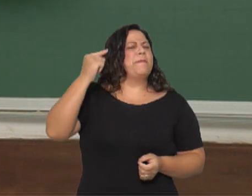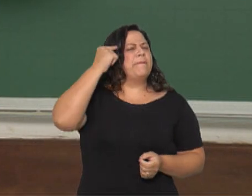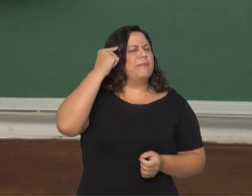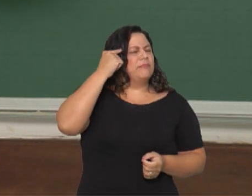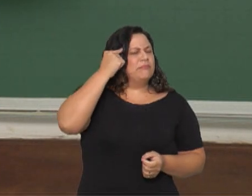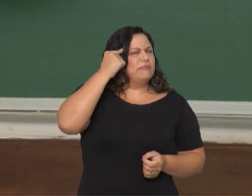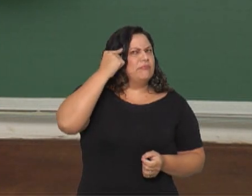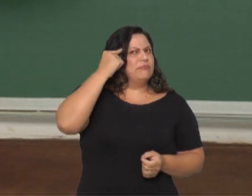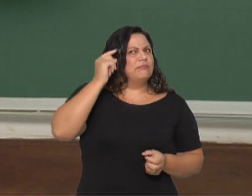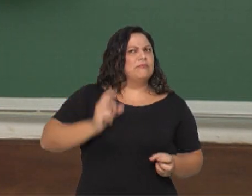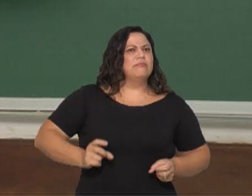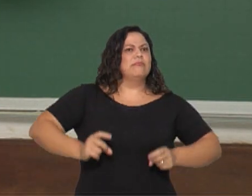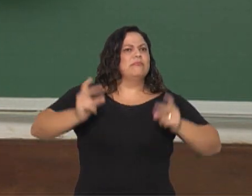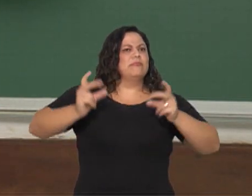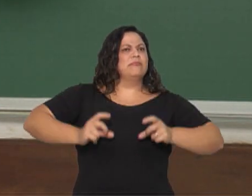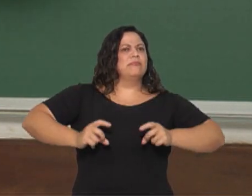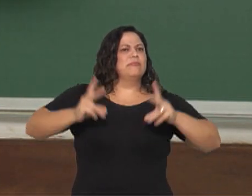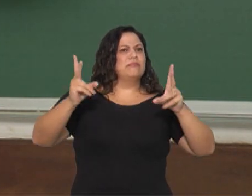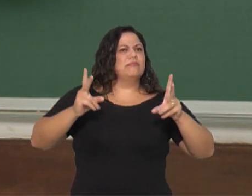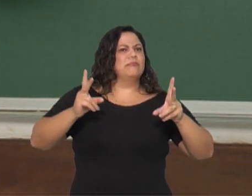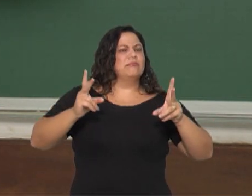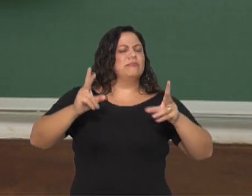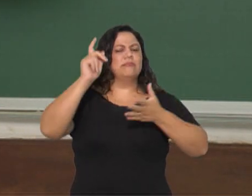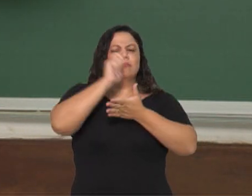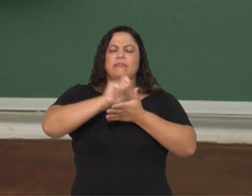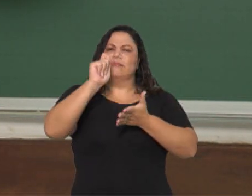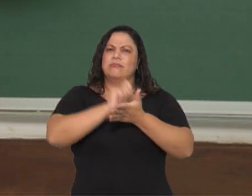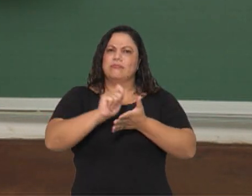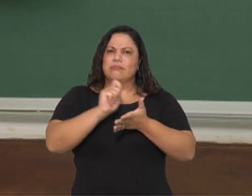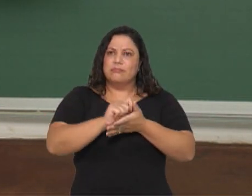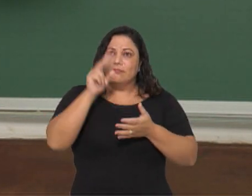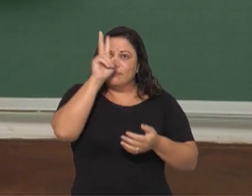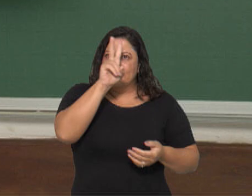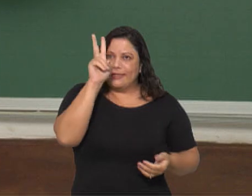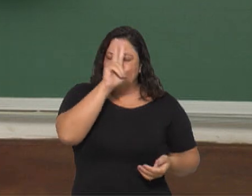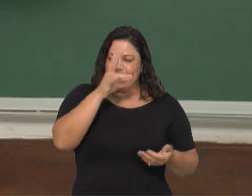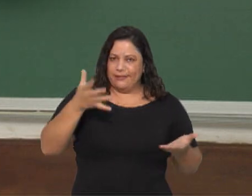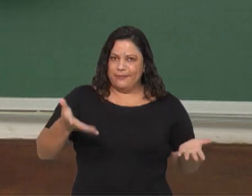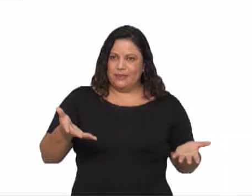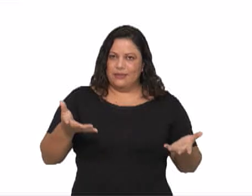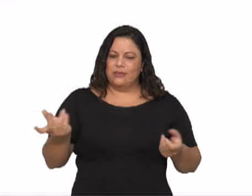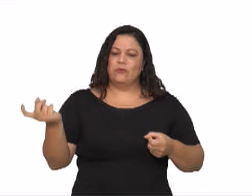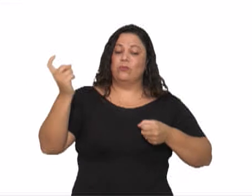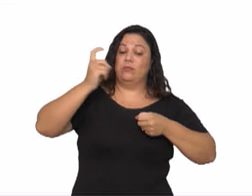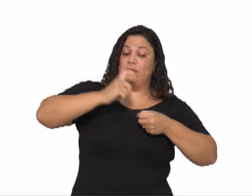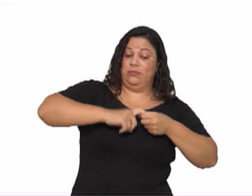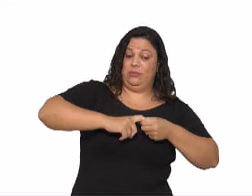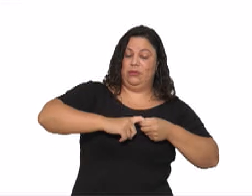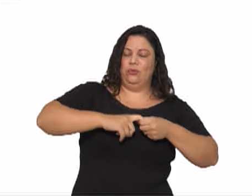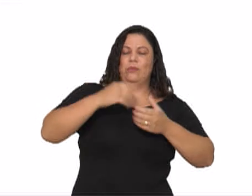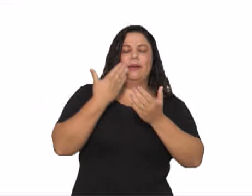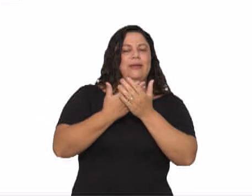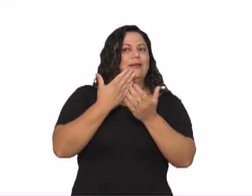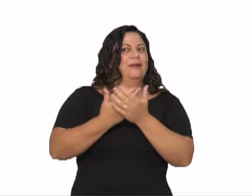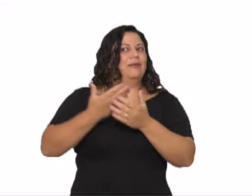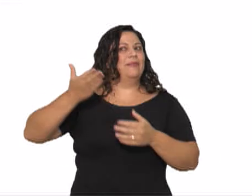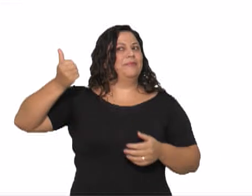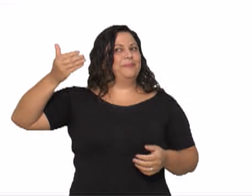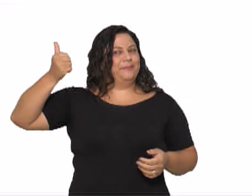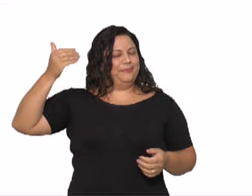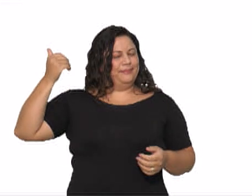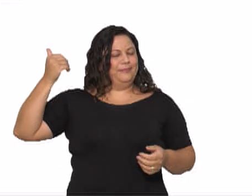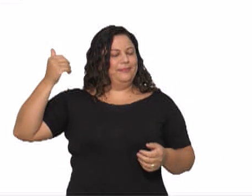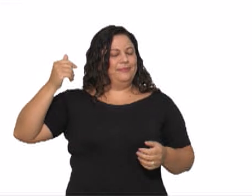eu venderia, eu escreveria. Os acordais? Então vocês vão retomar isso da aula passada também